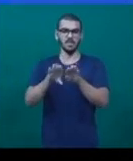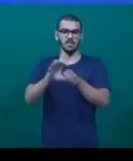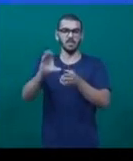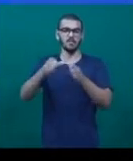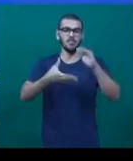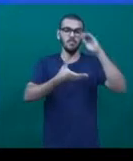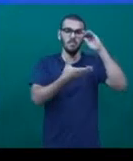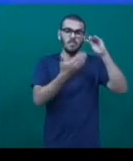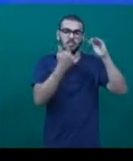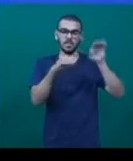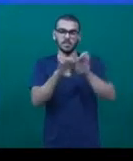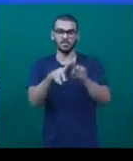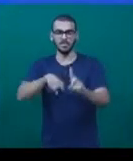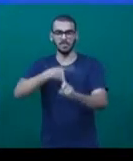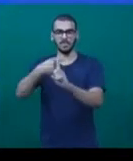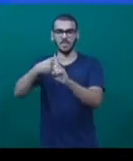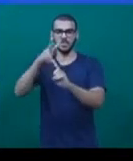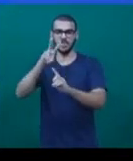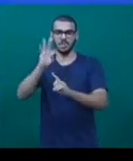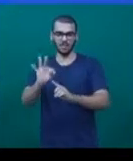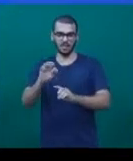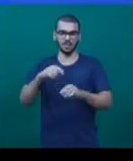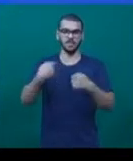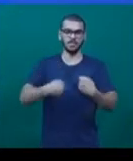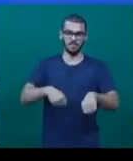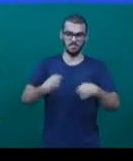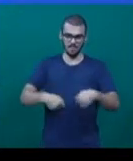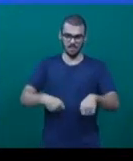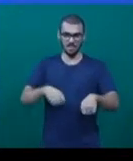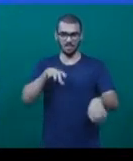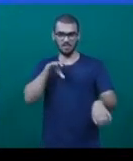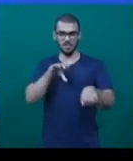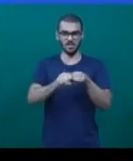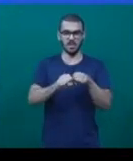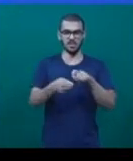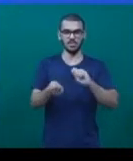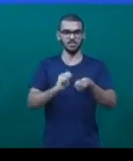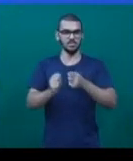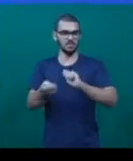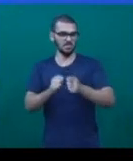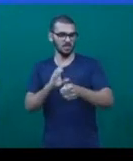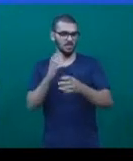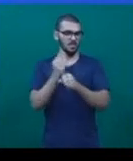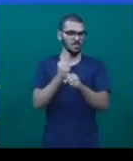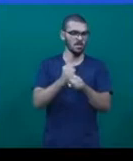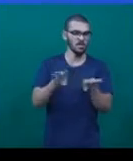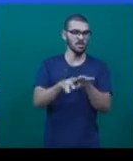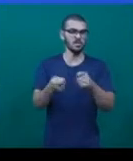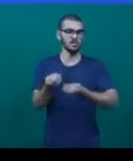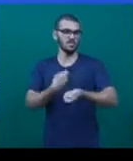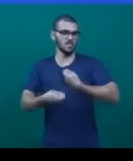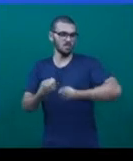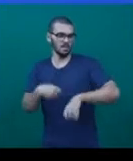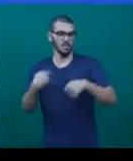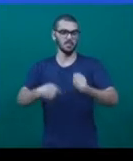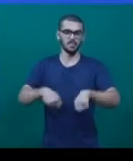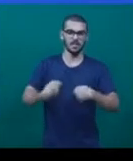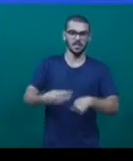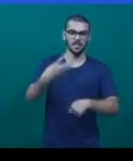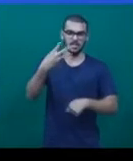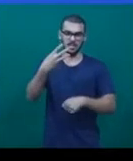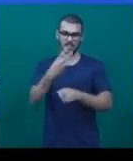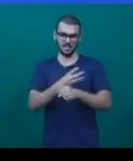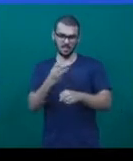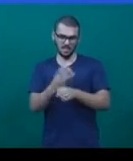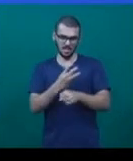cesta básica e vale transporte. Como requisitos, ensino superior em ciências contábeis ou administração. É necessário ter